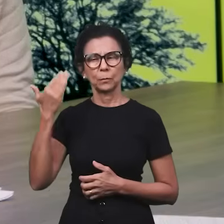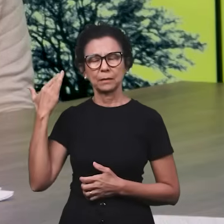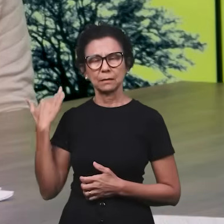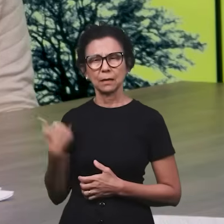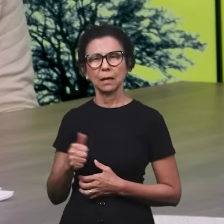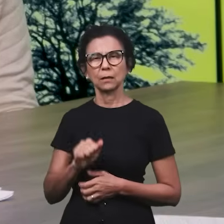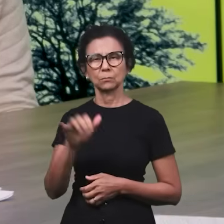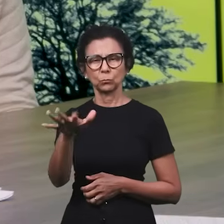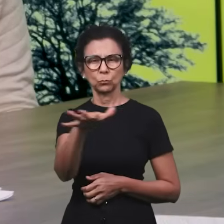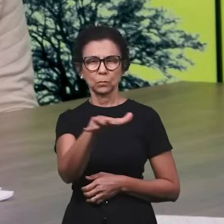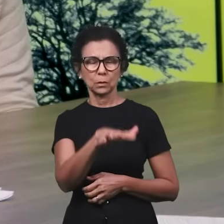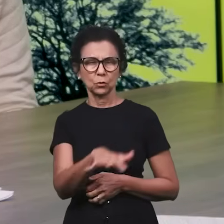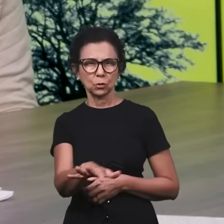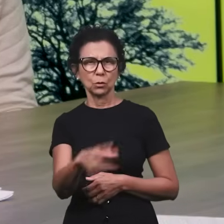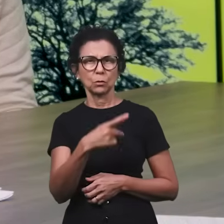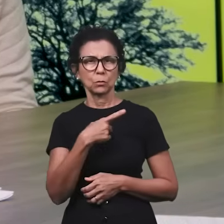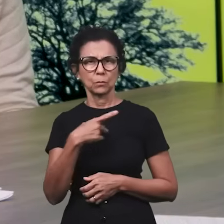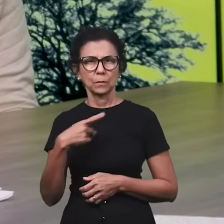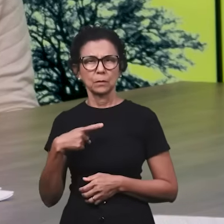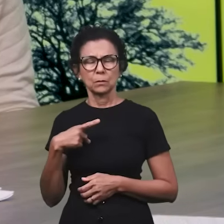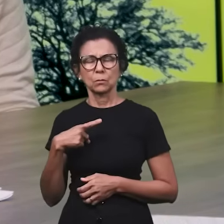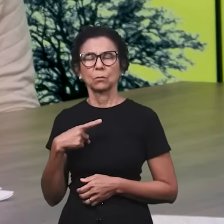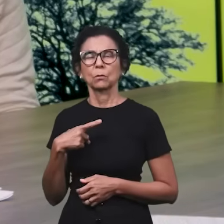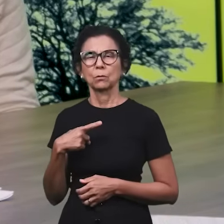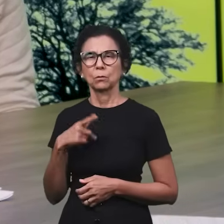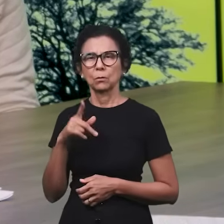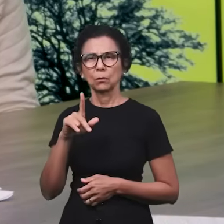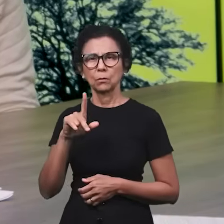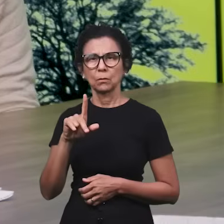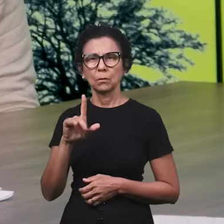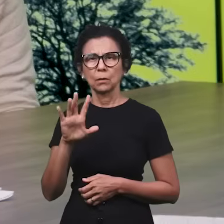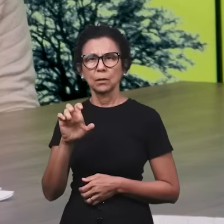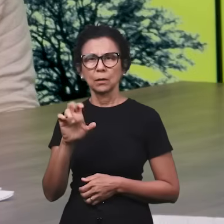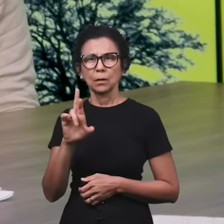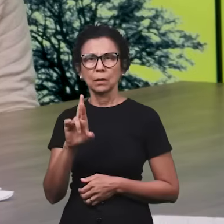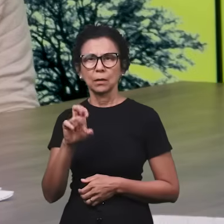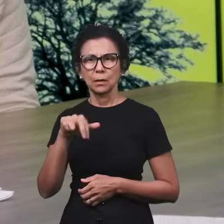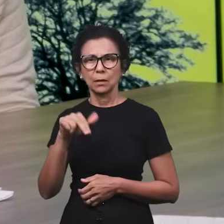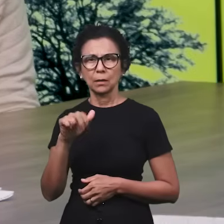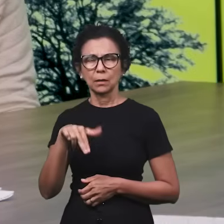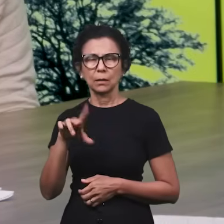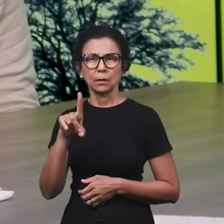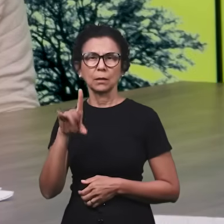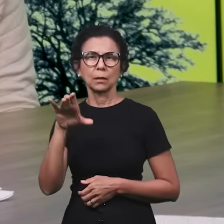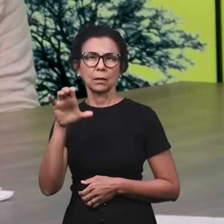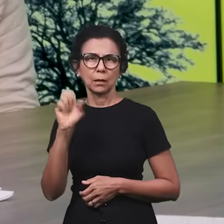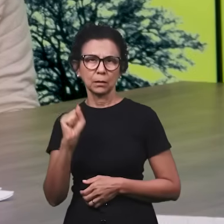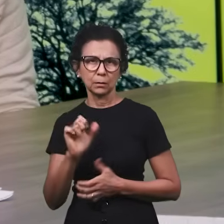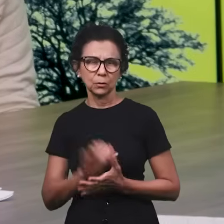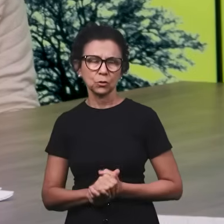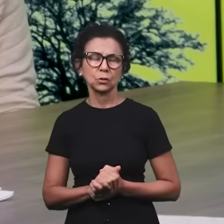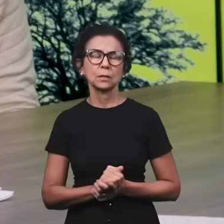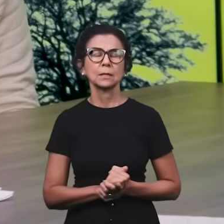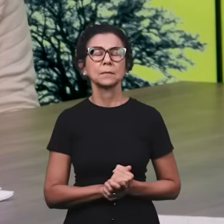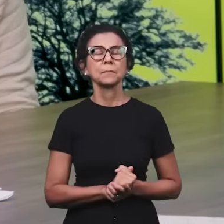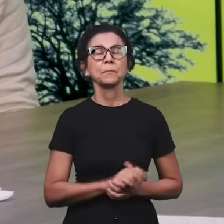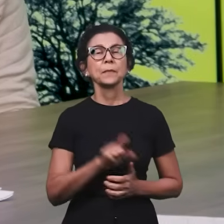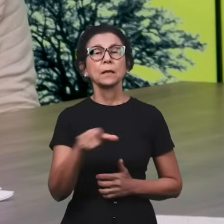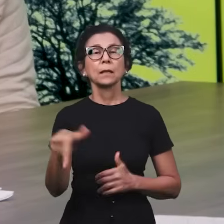pastor Hernandes, lá em Campo Grande, nas igrejas que passei muito tempo ali, levantado do